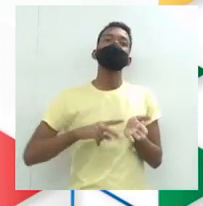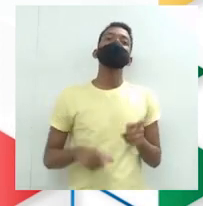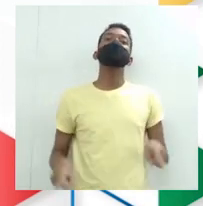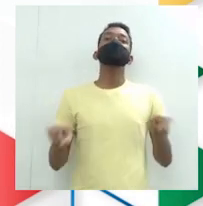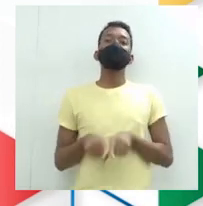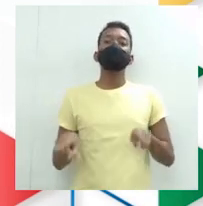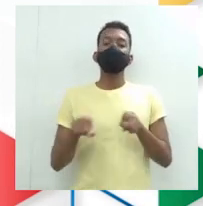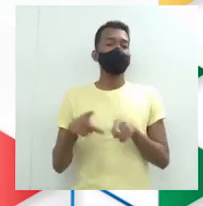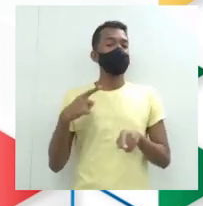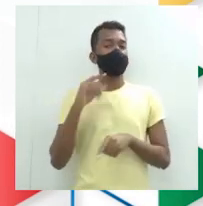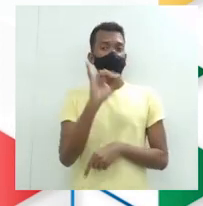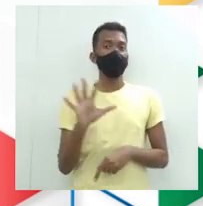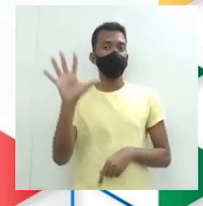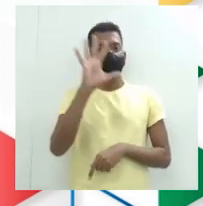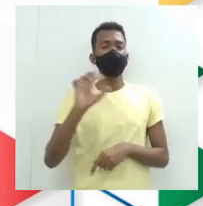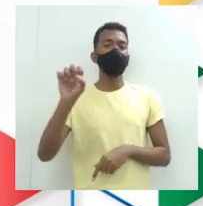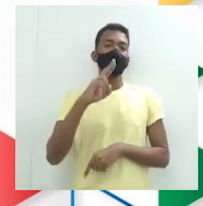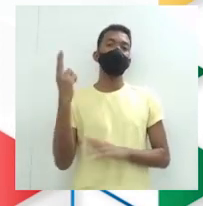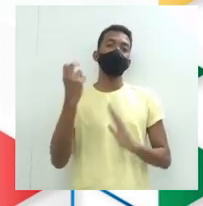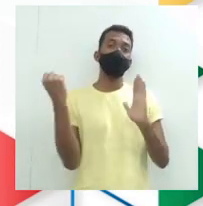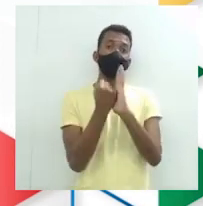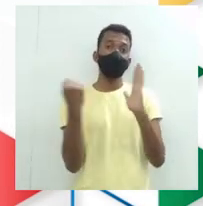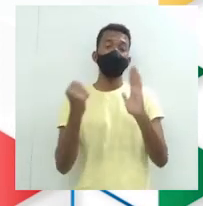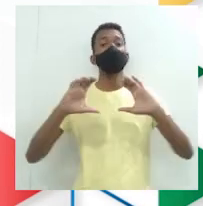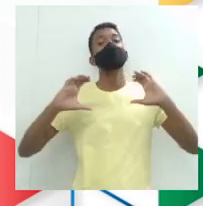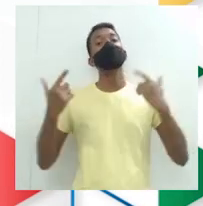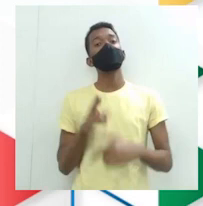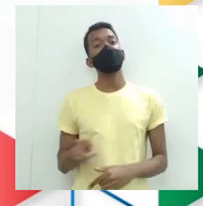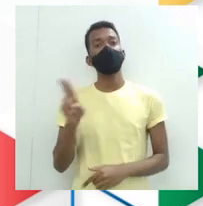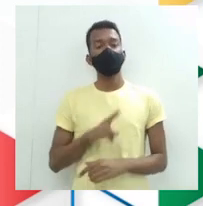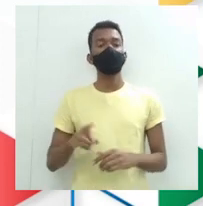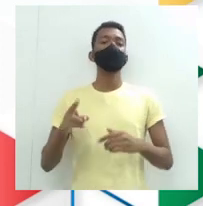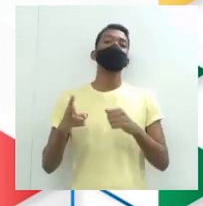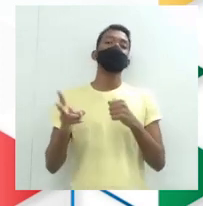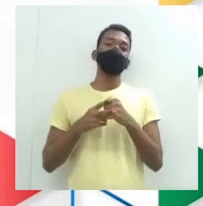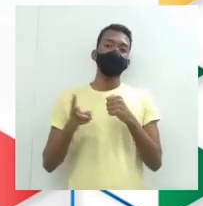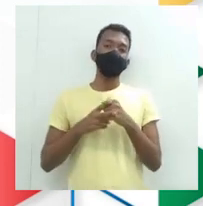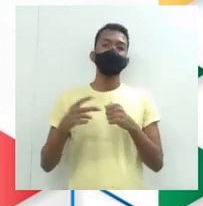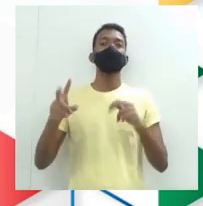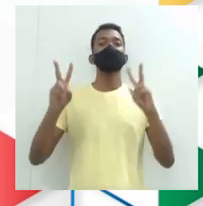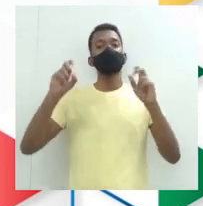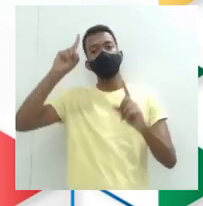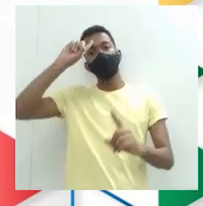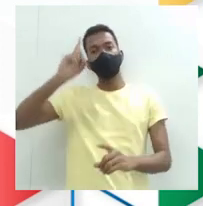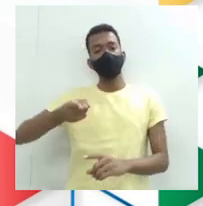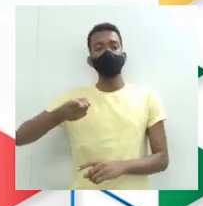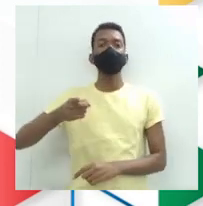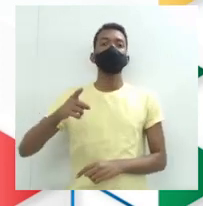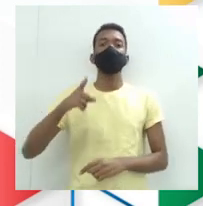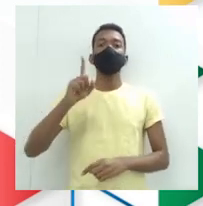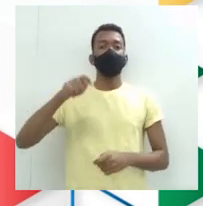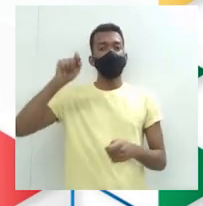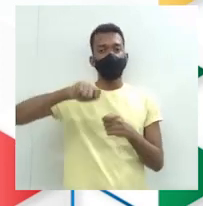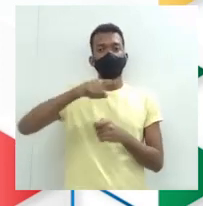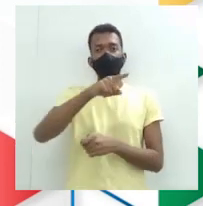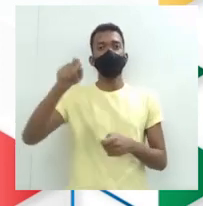uma marca. E claro, o uso de verbos no modo imperativo, sugerindo que você faça a adesão